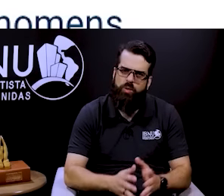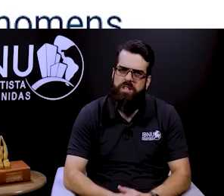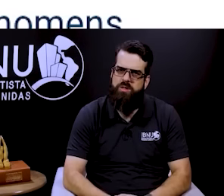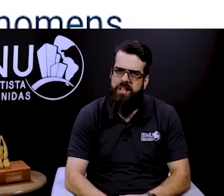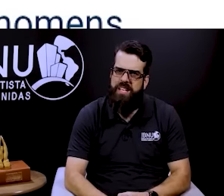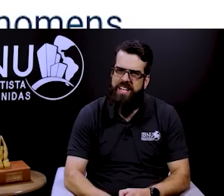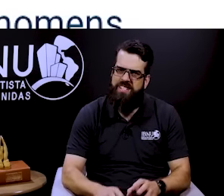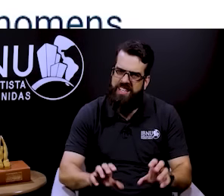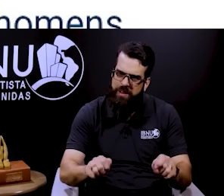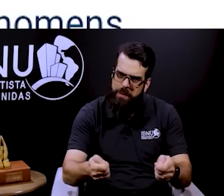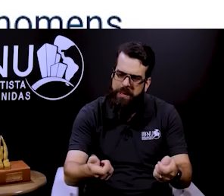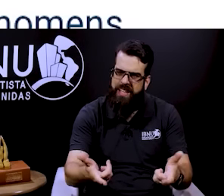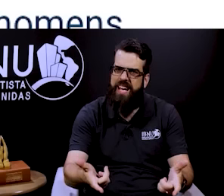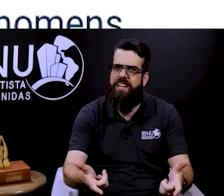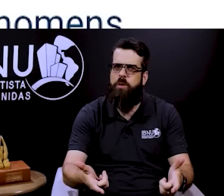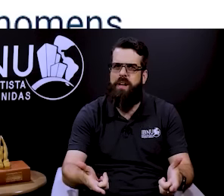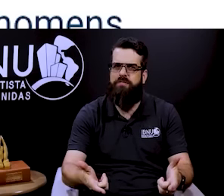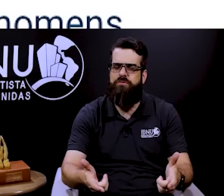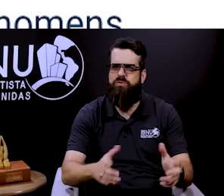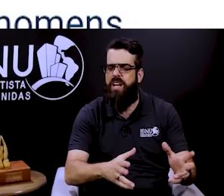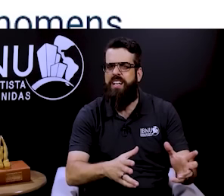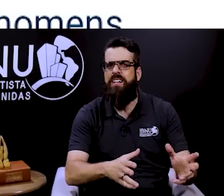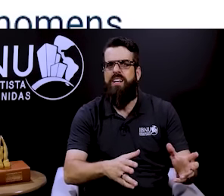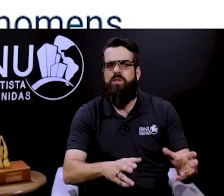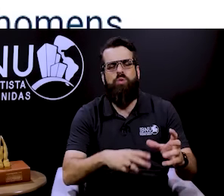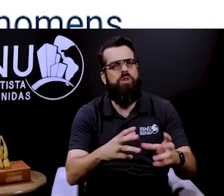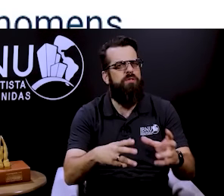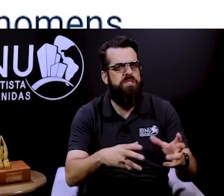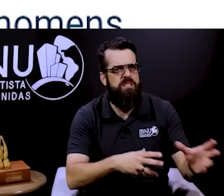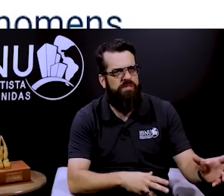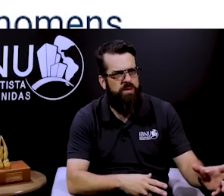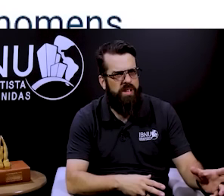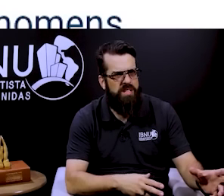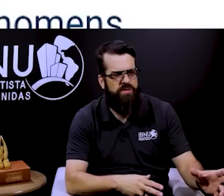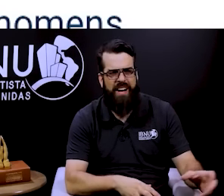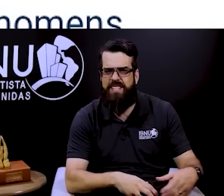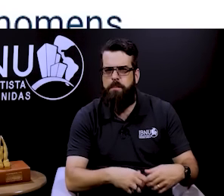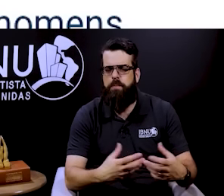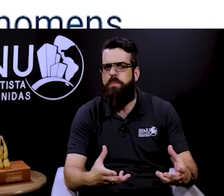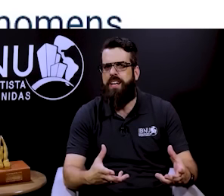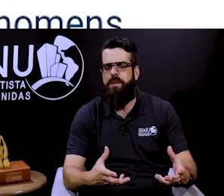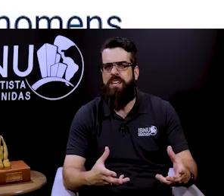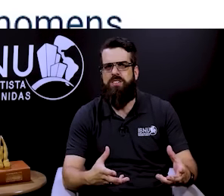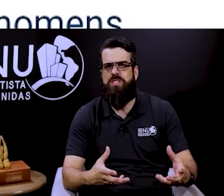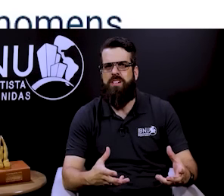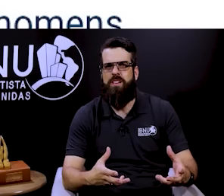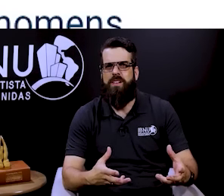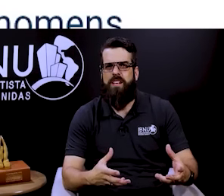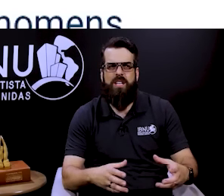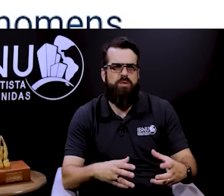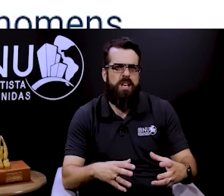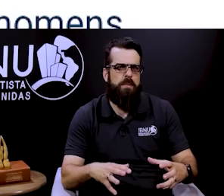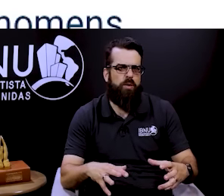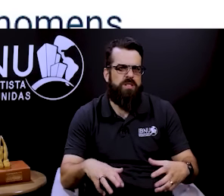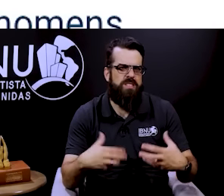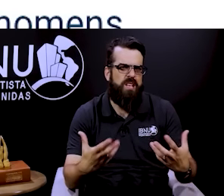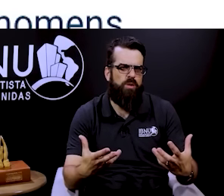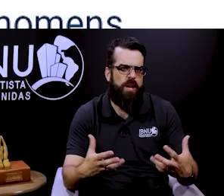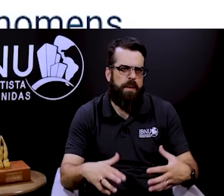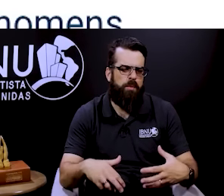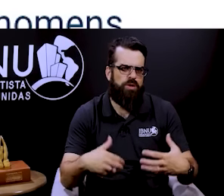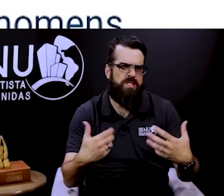viu logo no início ali que ele já dá uma apertada no parafuso. Olha, tudo que vocês estão vendo que eles fazem publicamente, isso aí é uma